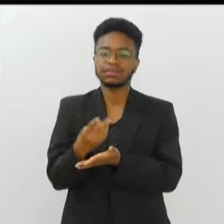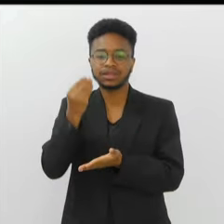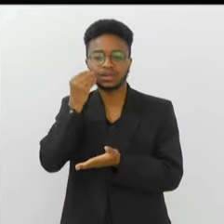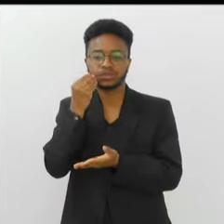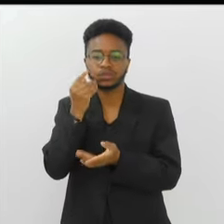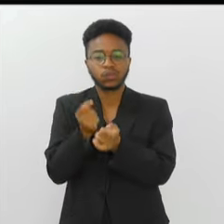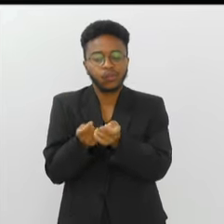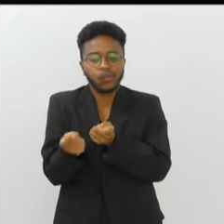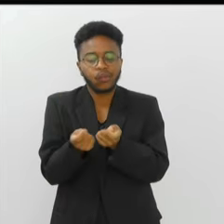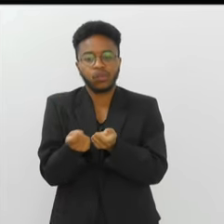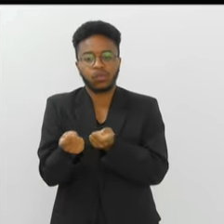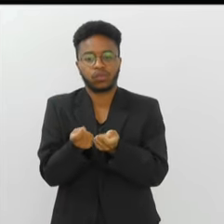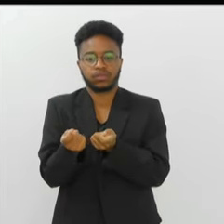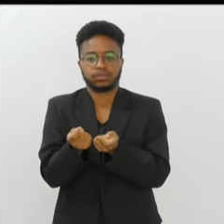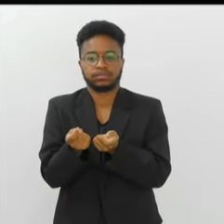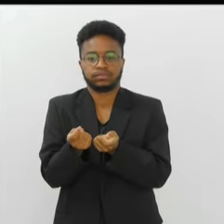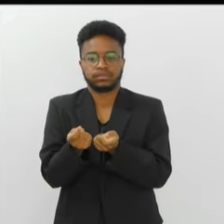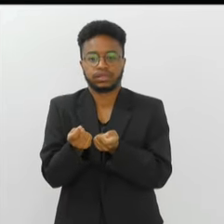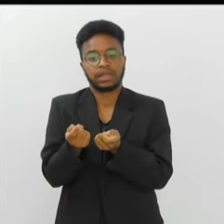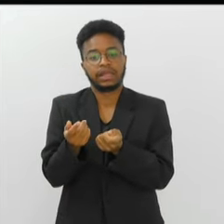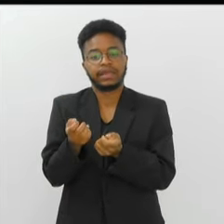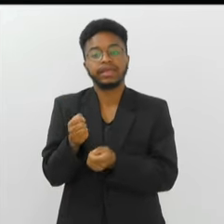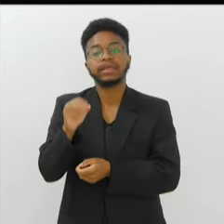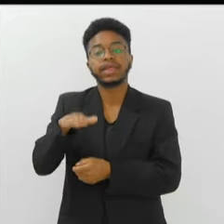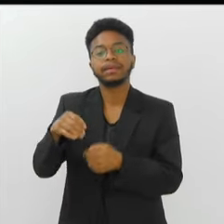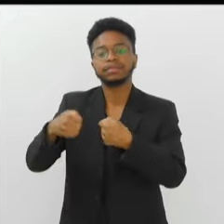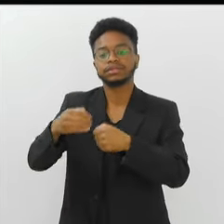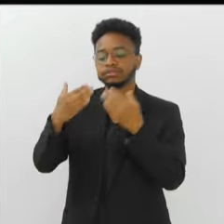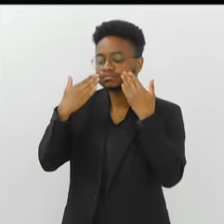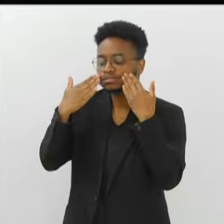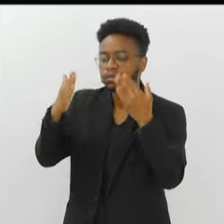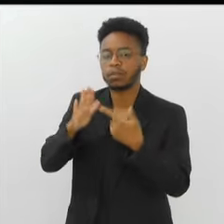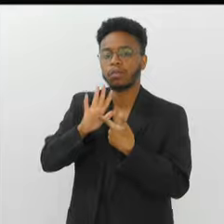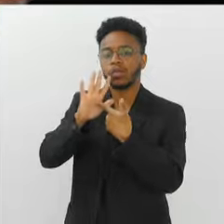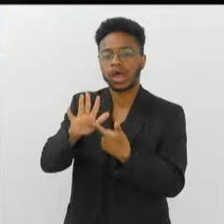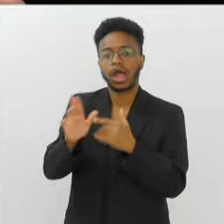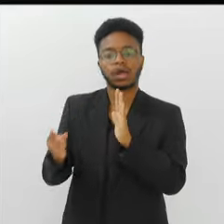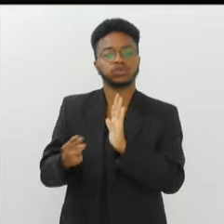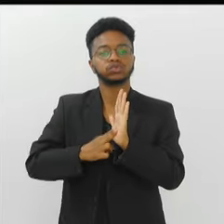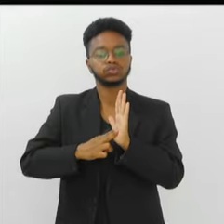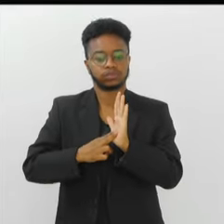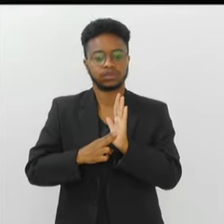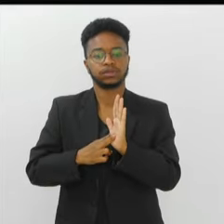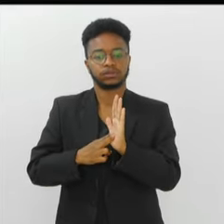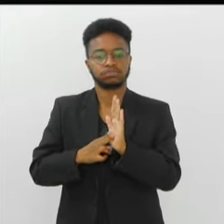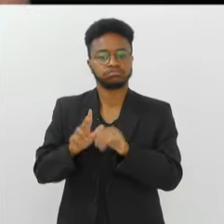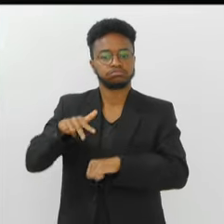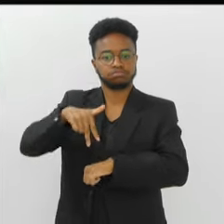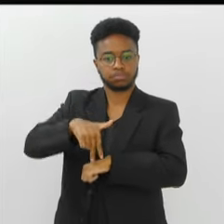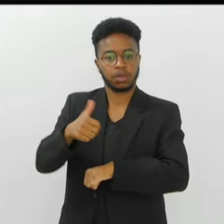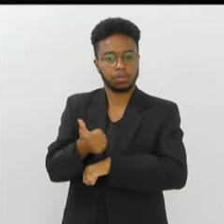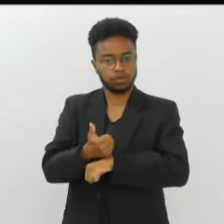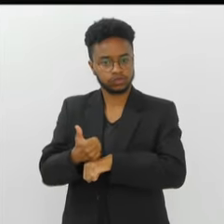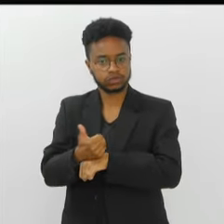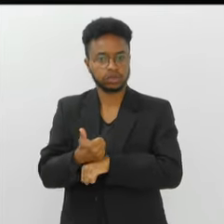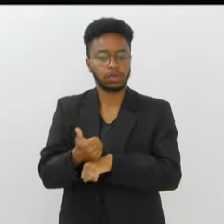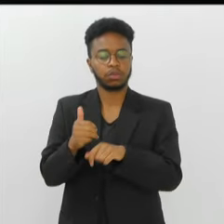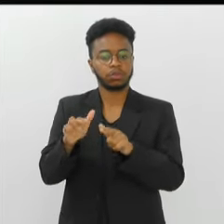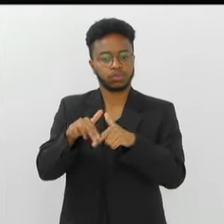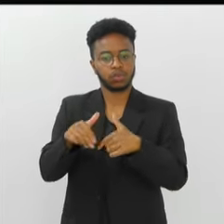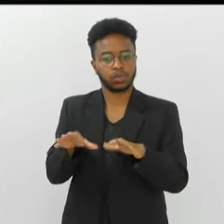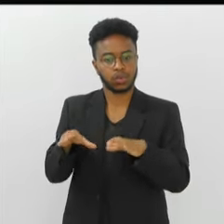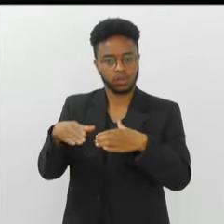Então, o tempo inteiro eu fico dosando alguém que tem que colocar a cara tapa, que tem que assumir o seu